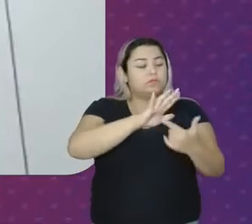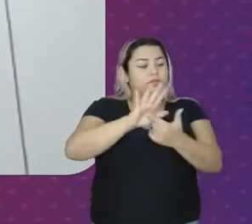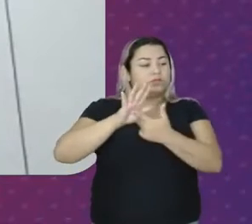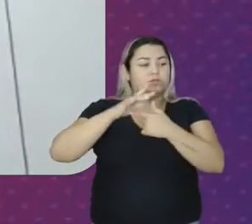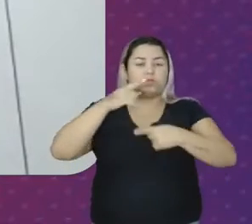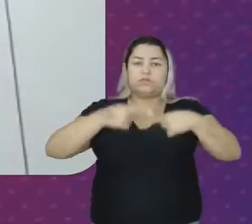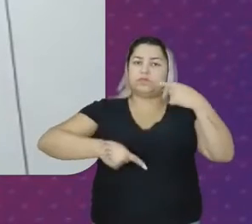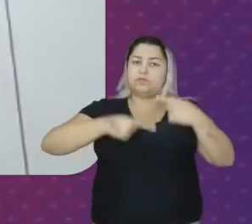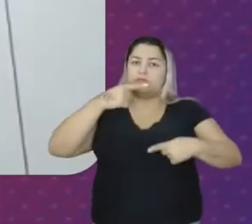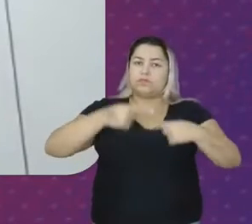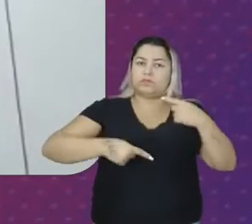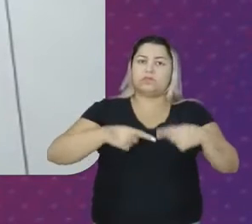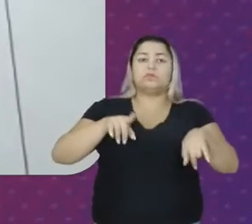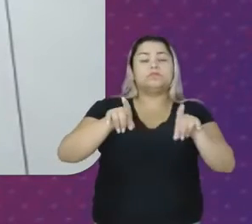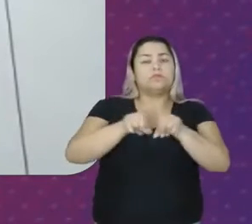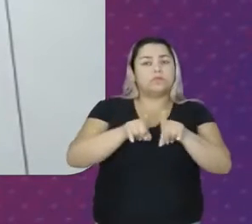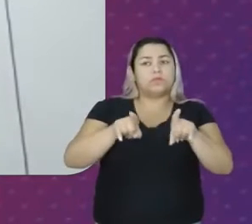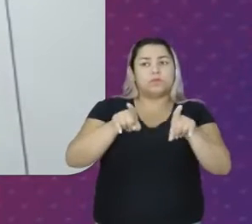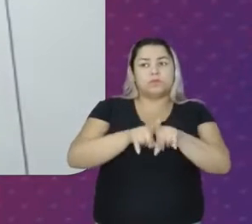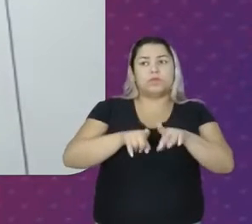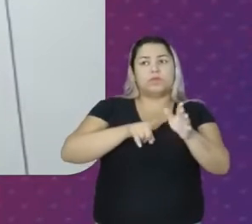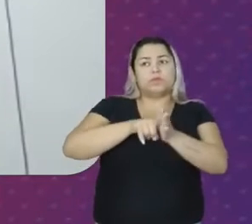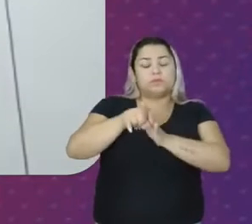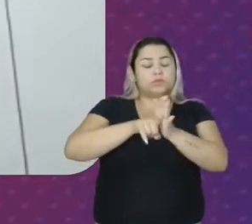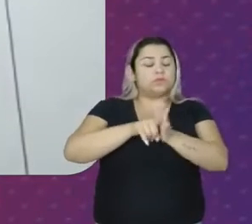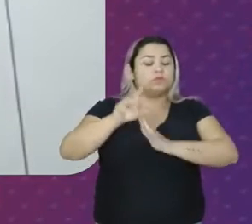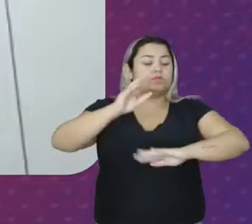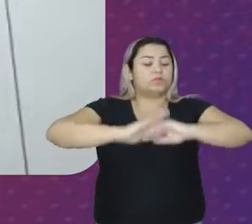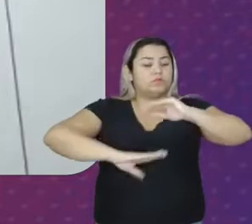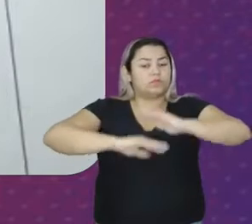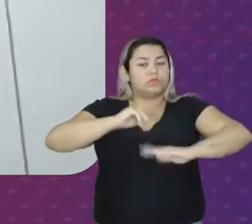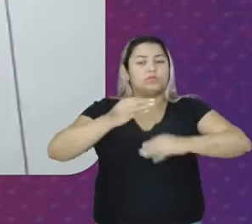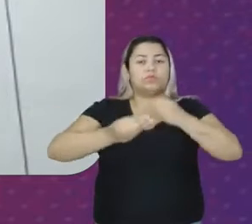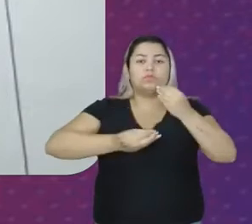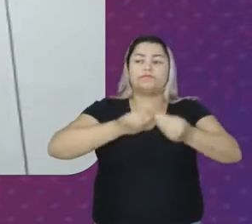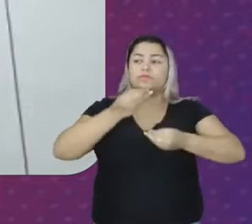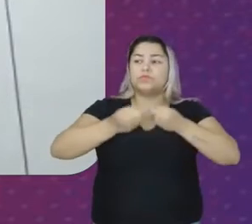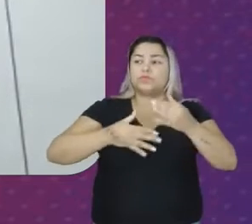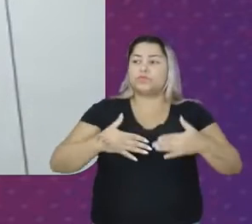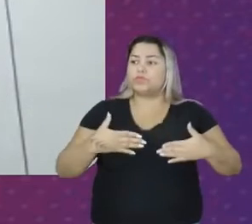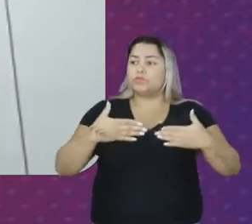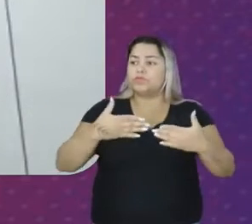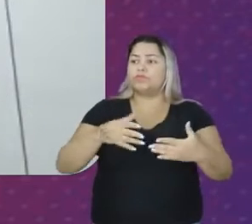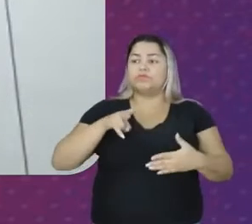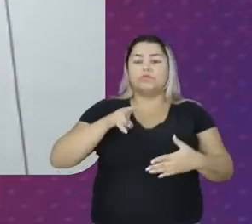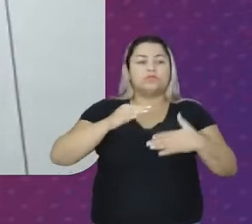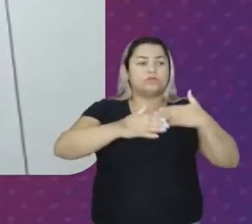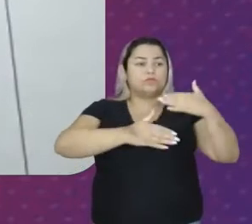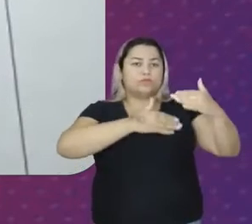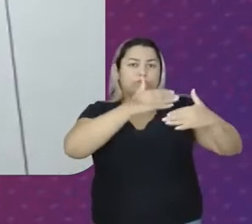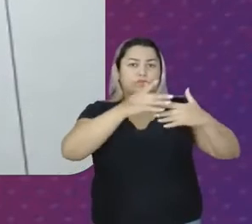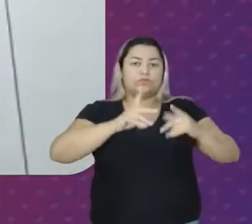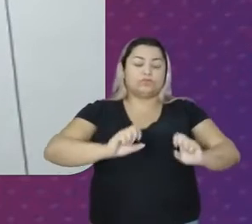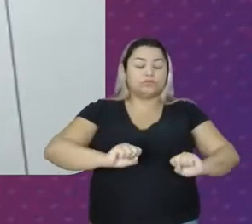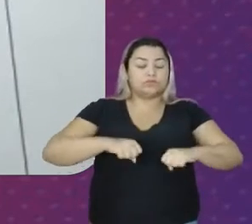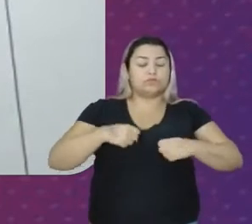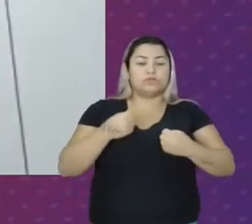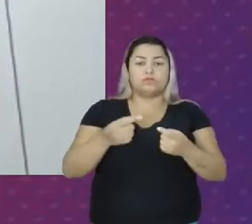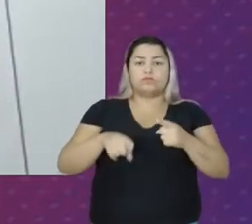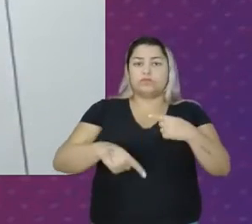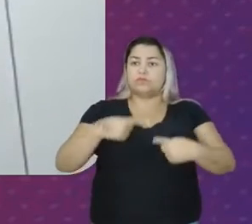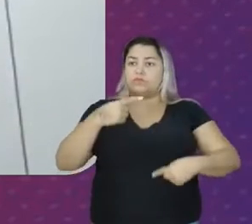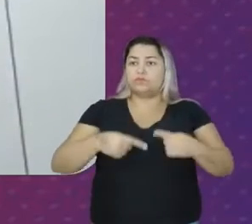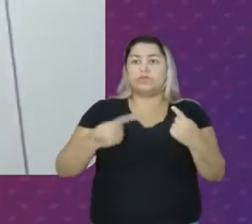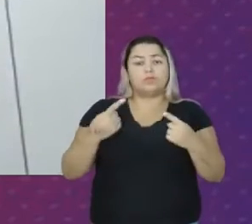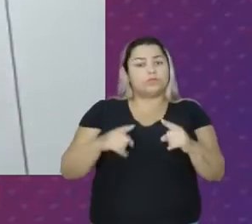da política, tem que apresentar um plano de ação de como esses ministérios vão desenvolver suas ações no enfrentamento à violência política